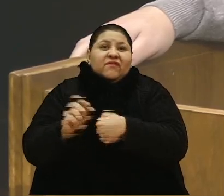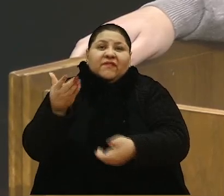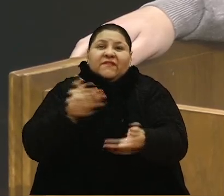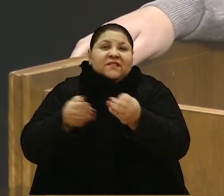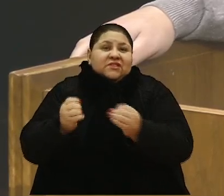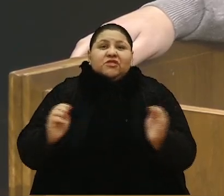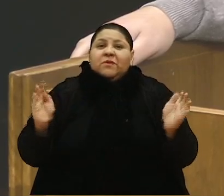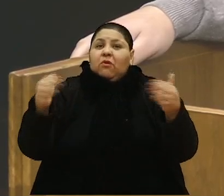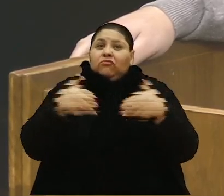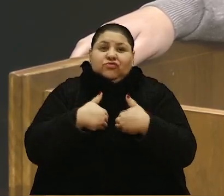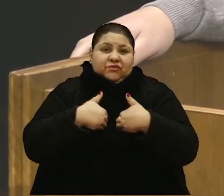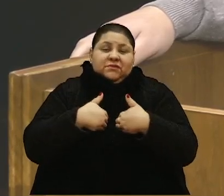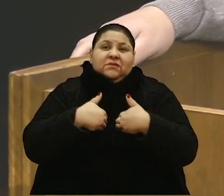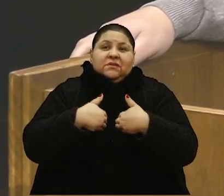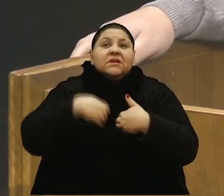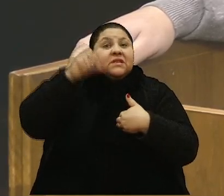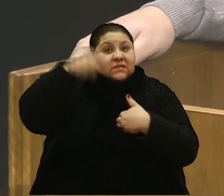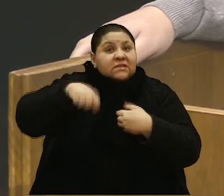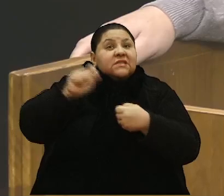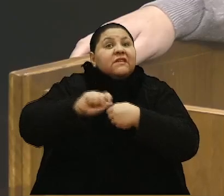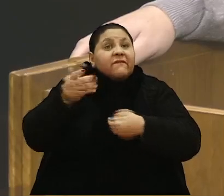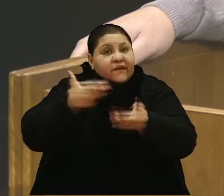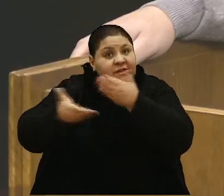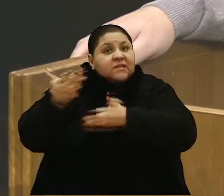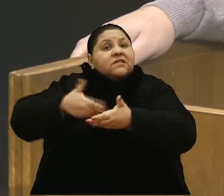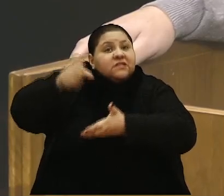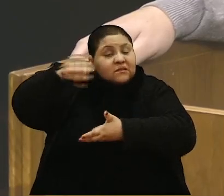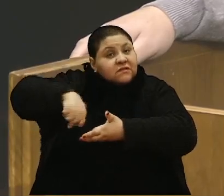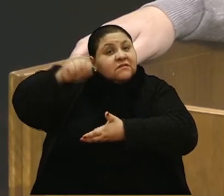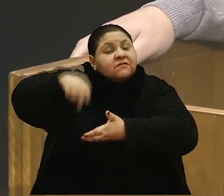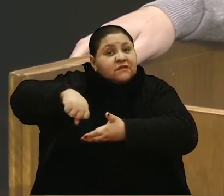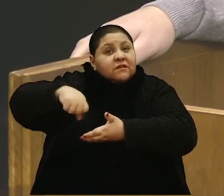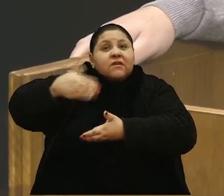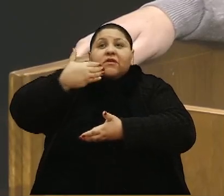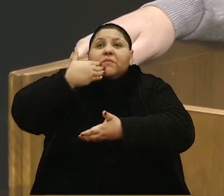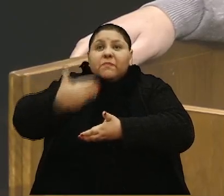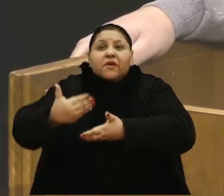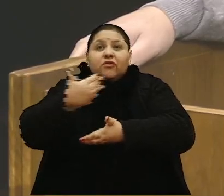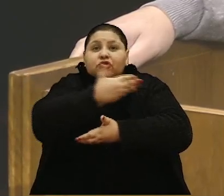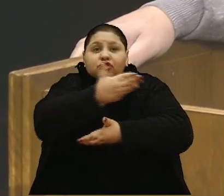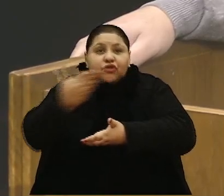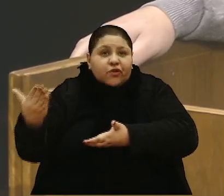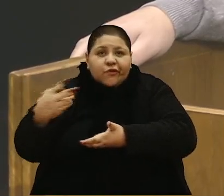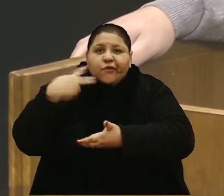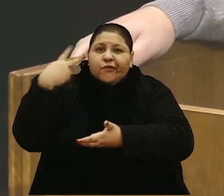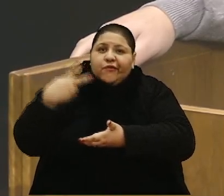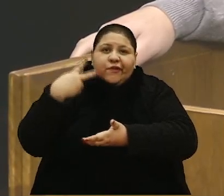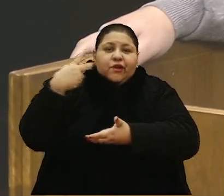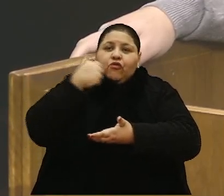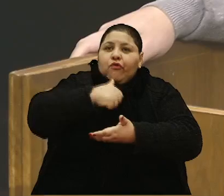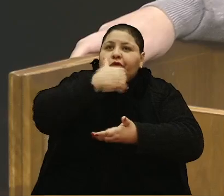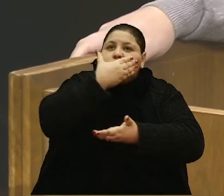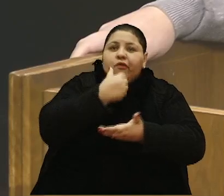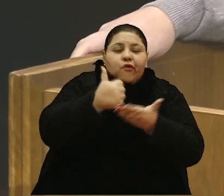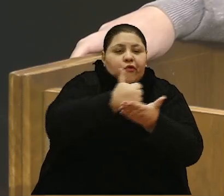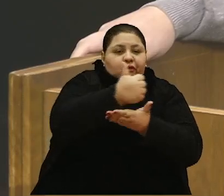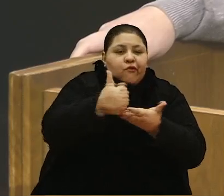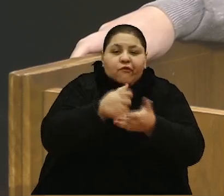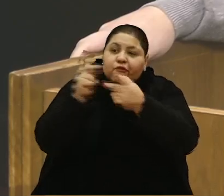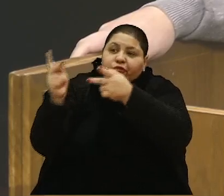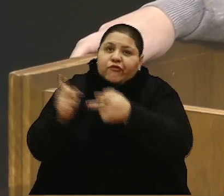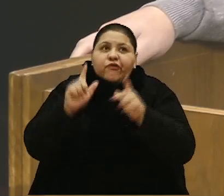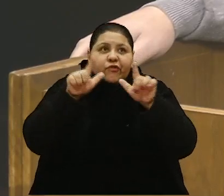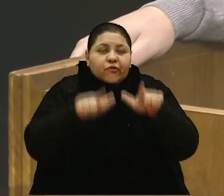autismo. E ele está fazendo atendimento, sim. Inclusive, eu peço para que todos os vereadores, seja da base ou oposição, vão até lá